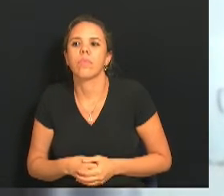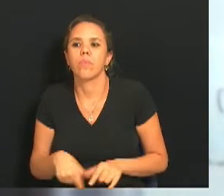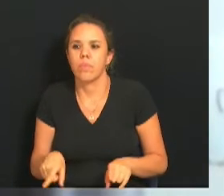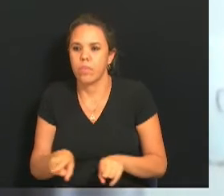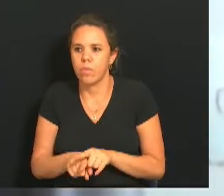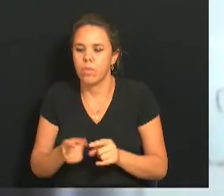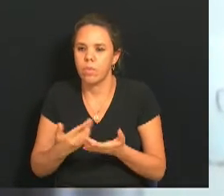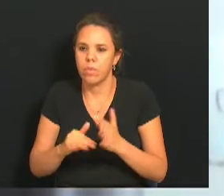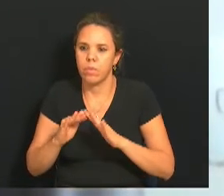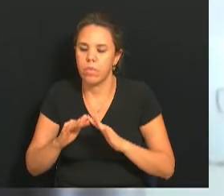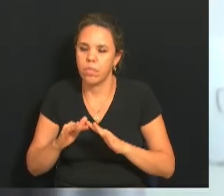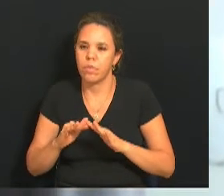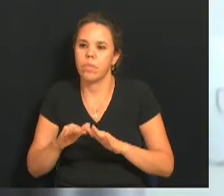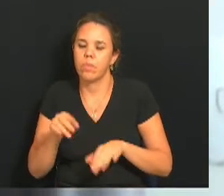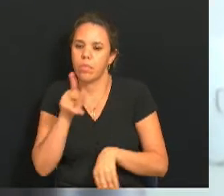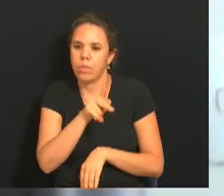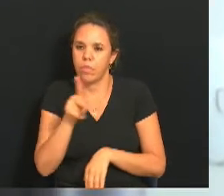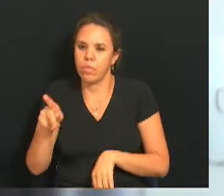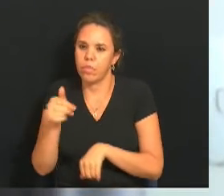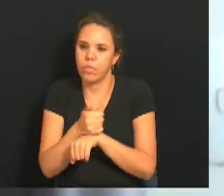escolas e também de educadores, né?